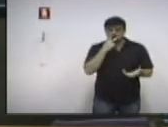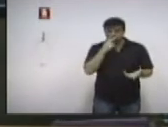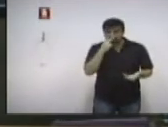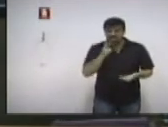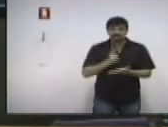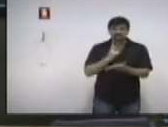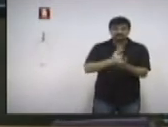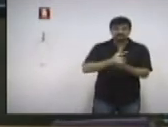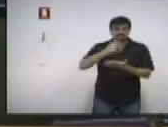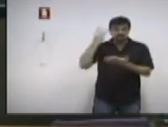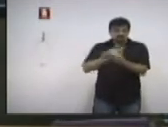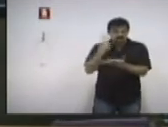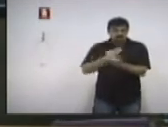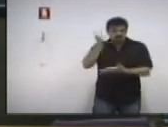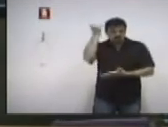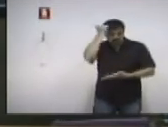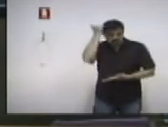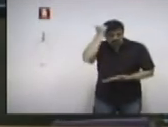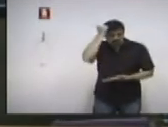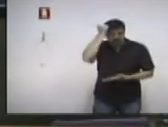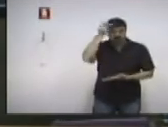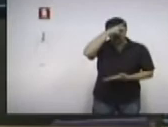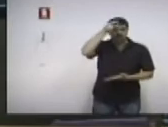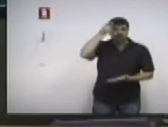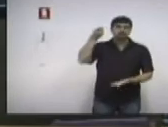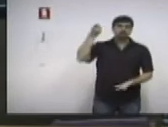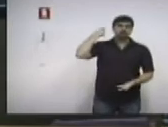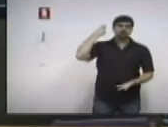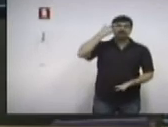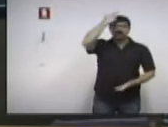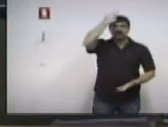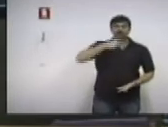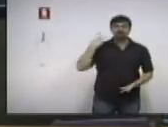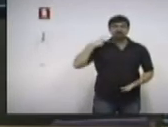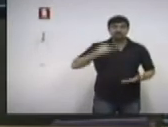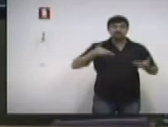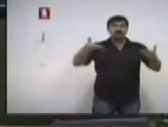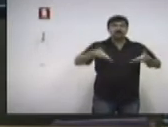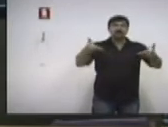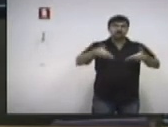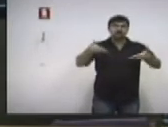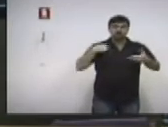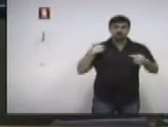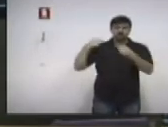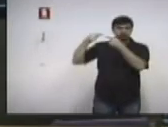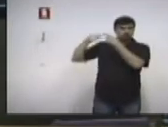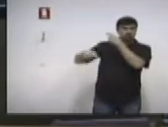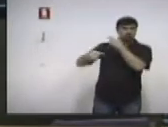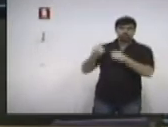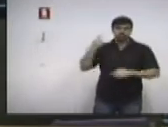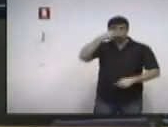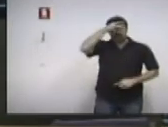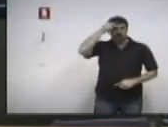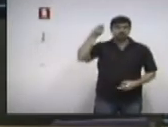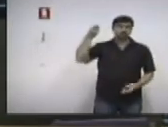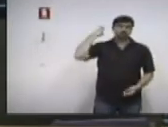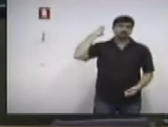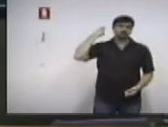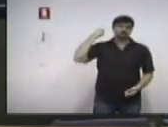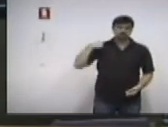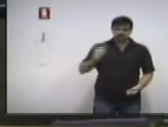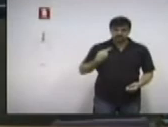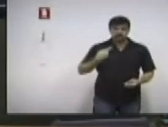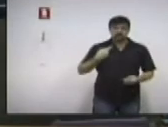gestão passada porque na gestão passada né eu não era Vereador eu sou o vereador agora dessa gestão e nessa gestão